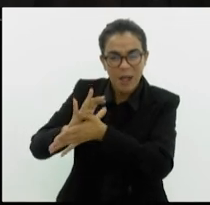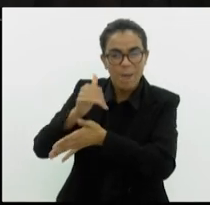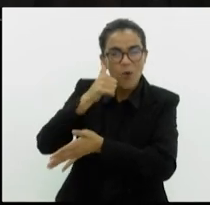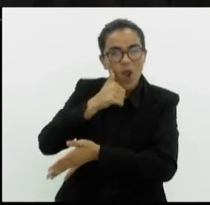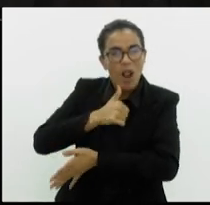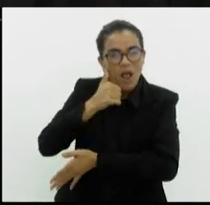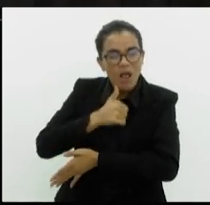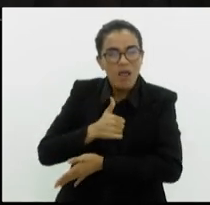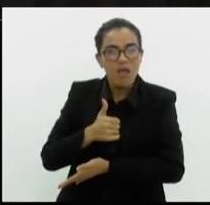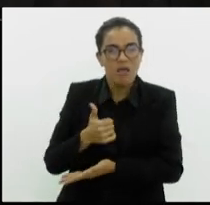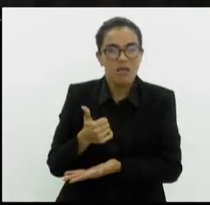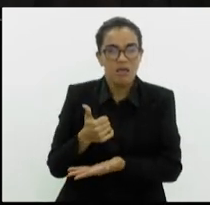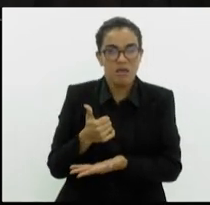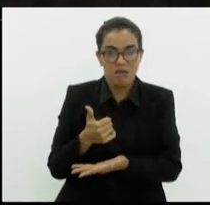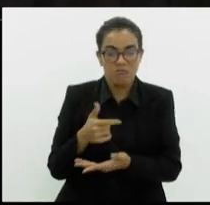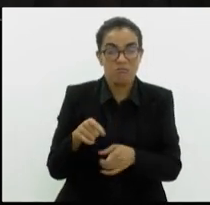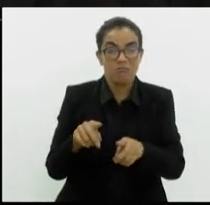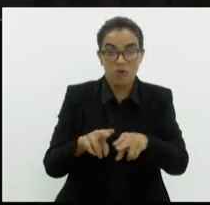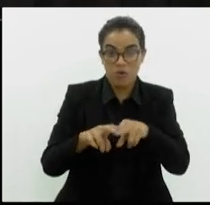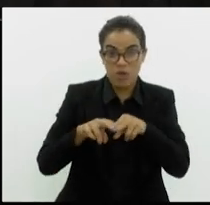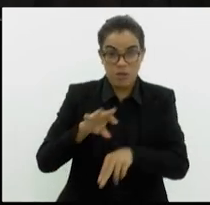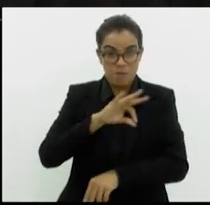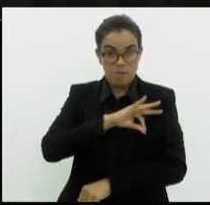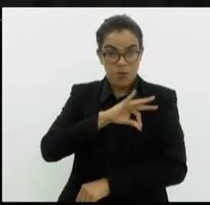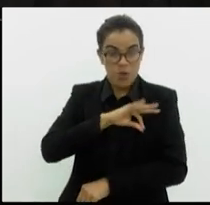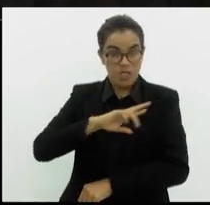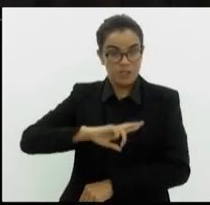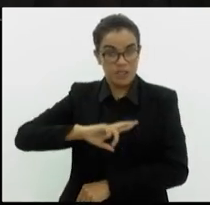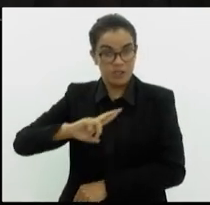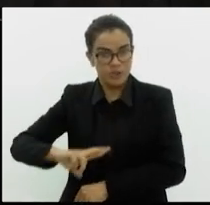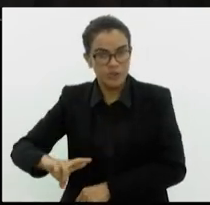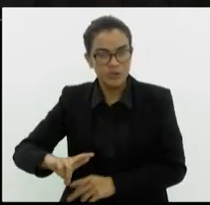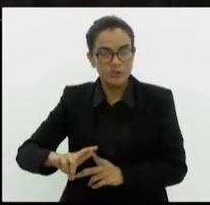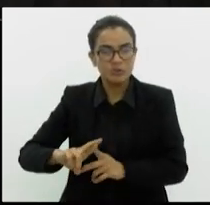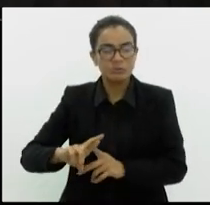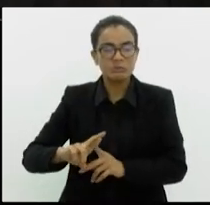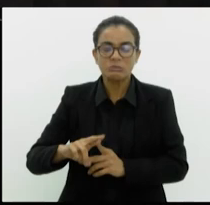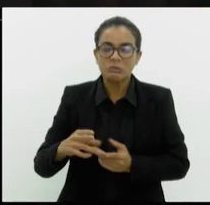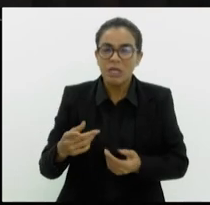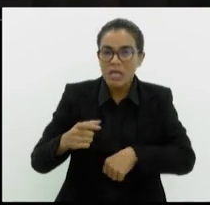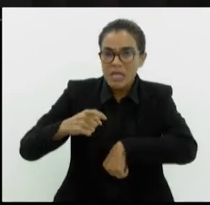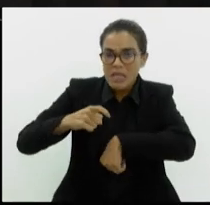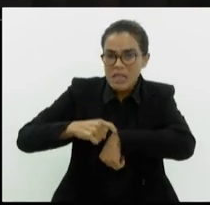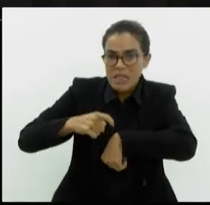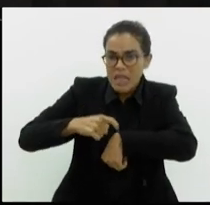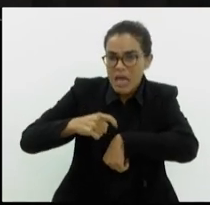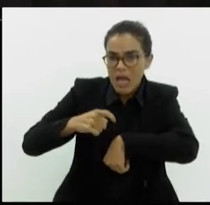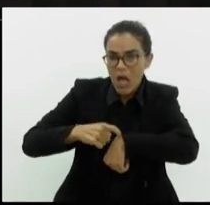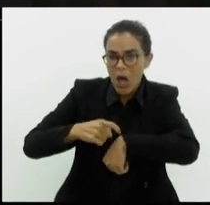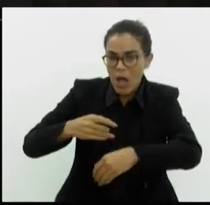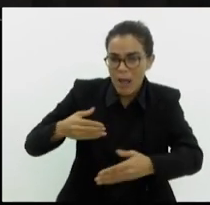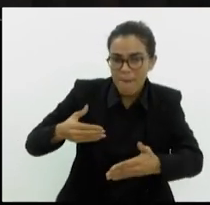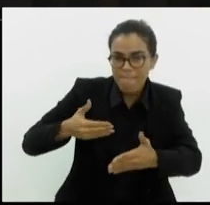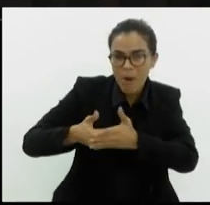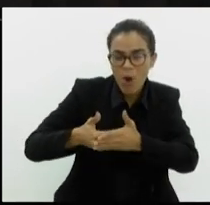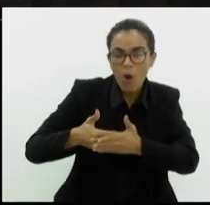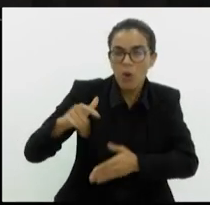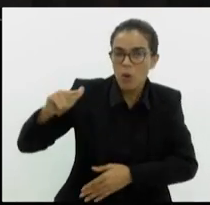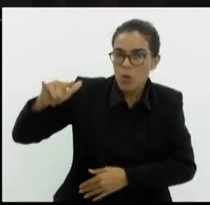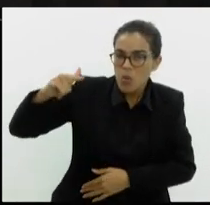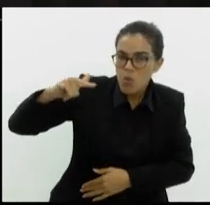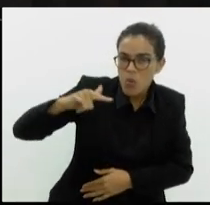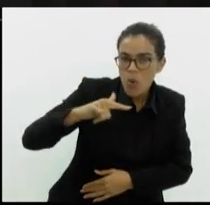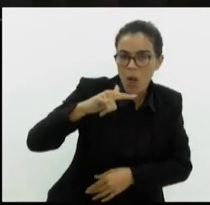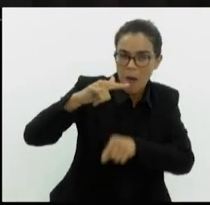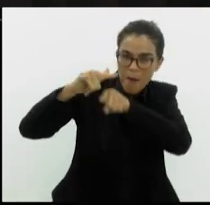público, através da polícia religiosa. E chega na hora H, eles mandam um monte de drones e